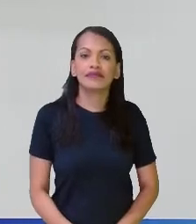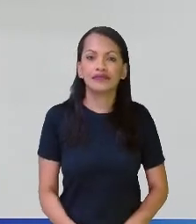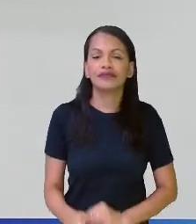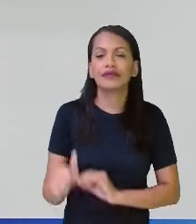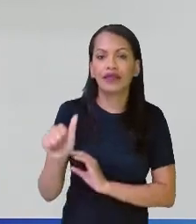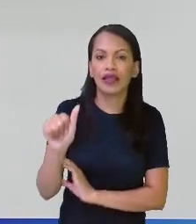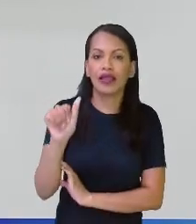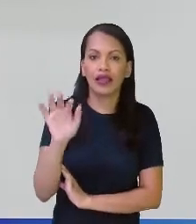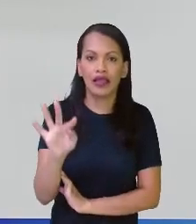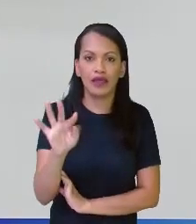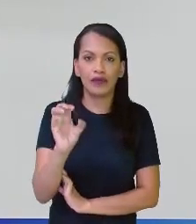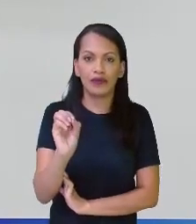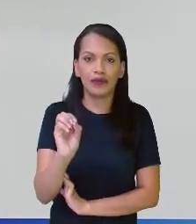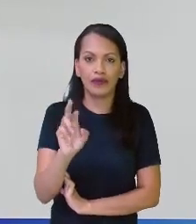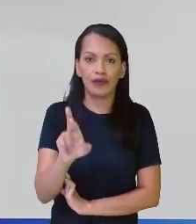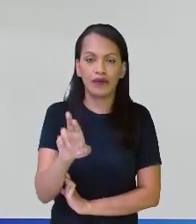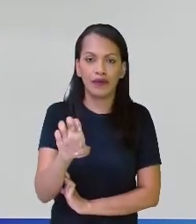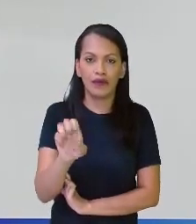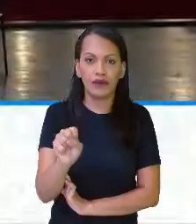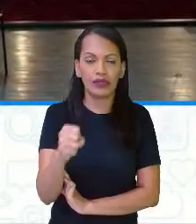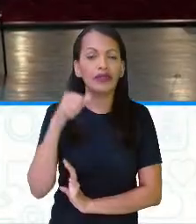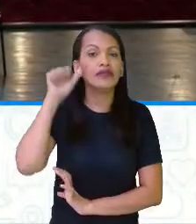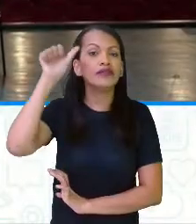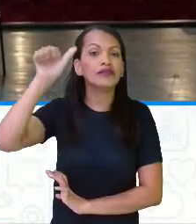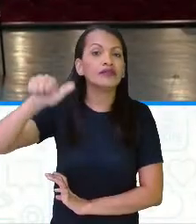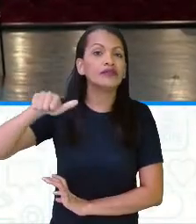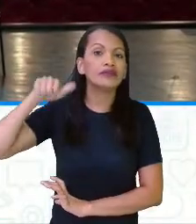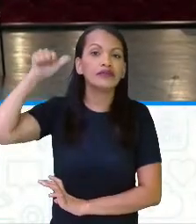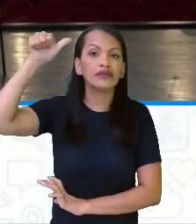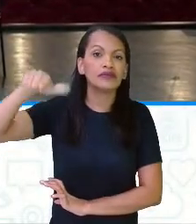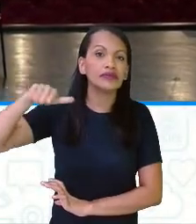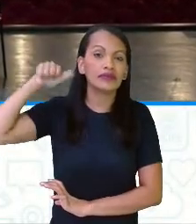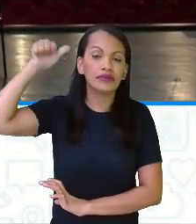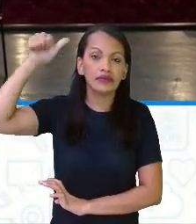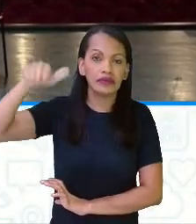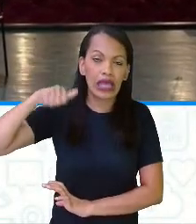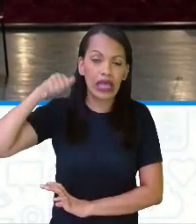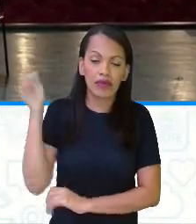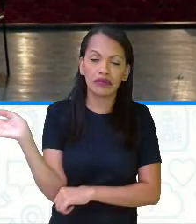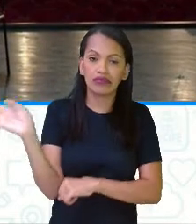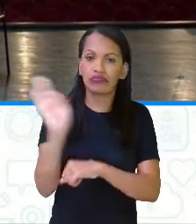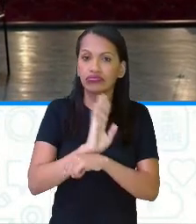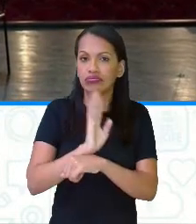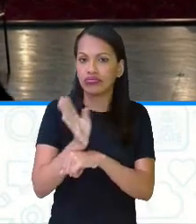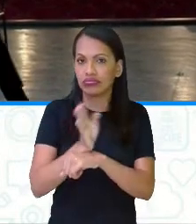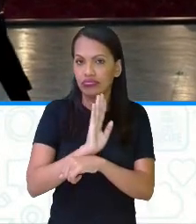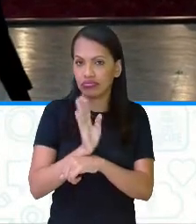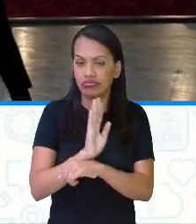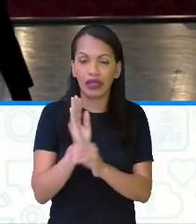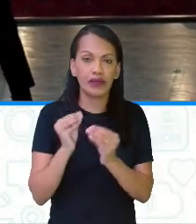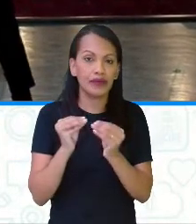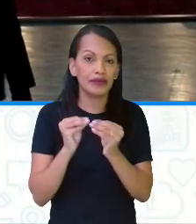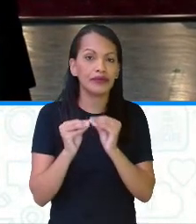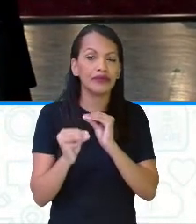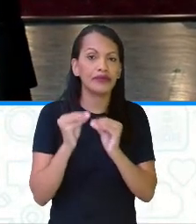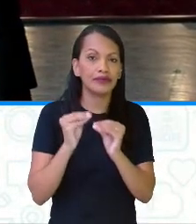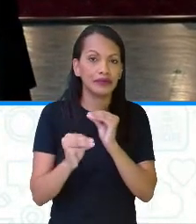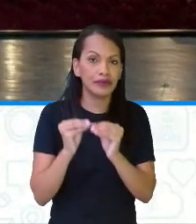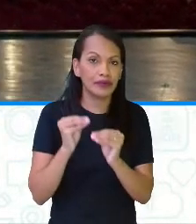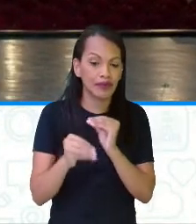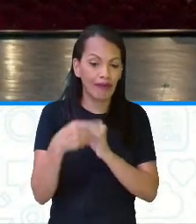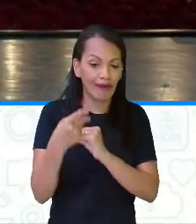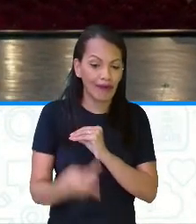Os atores são que representam esses personagens no teatro, no cinema, nas novelas que são tão comuns aqui